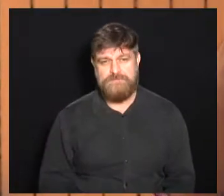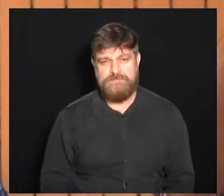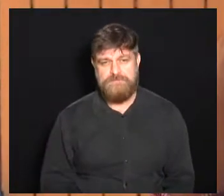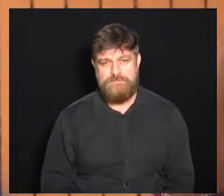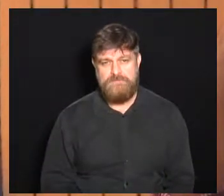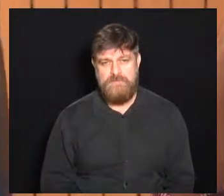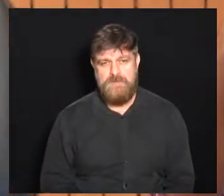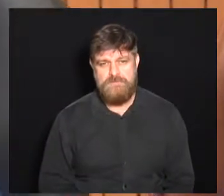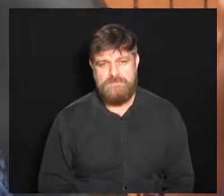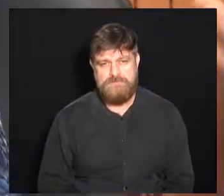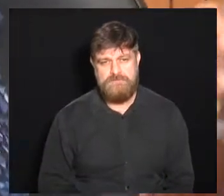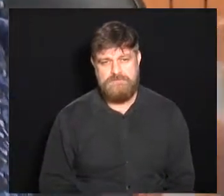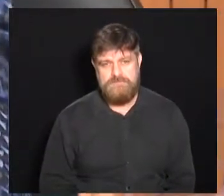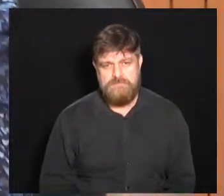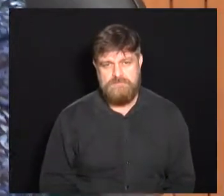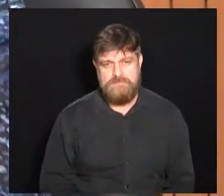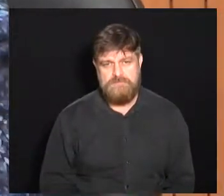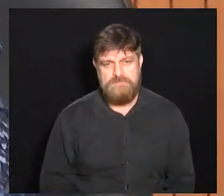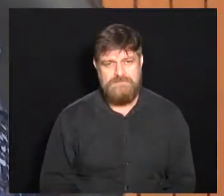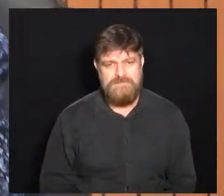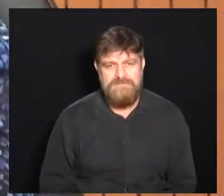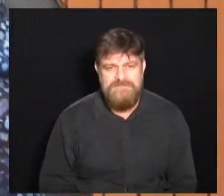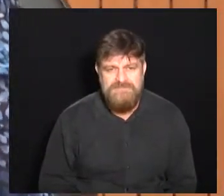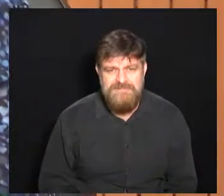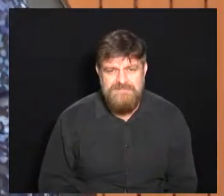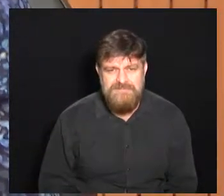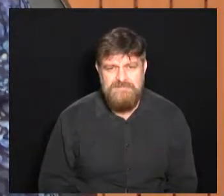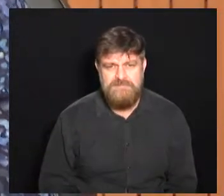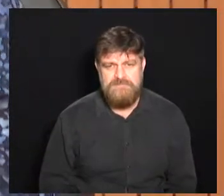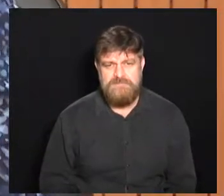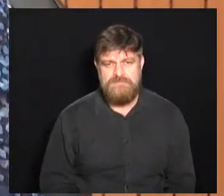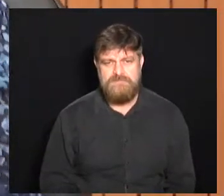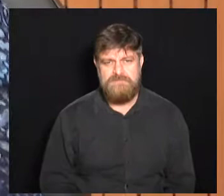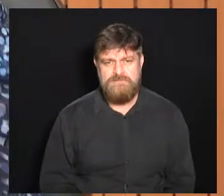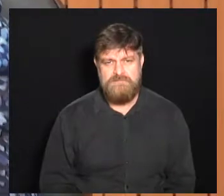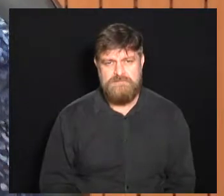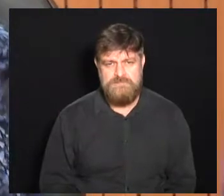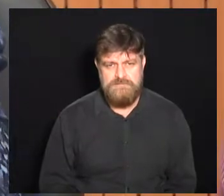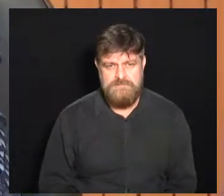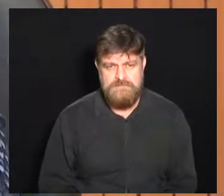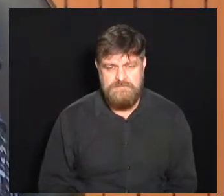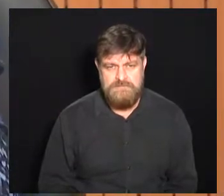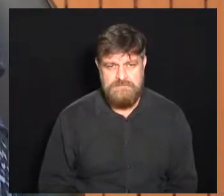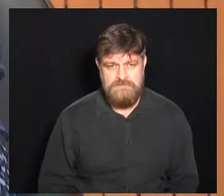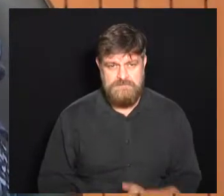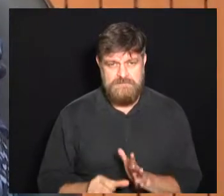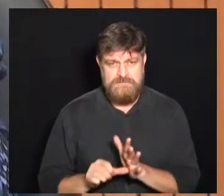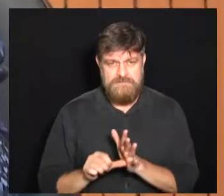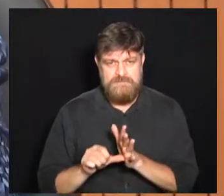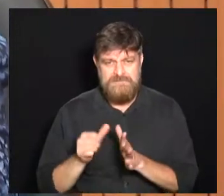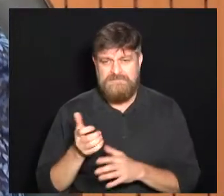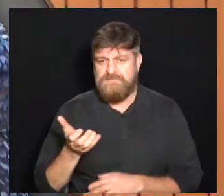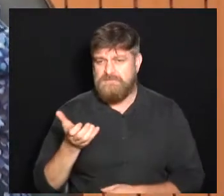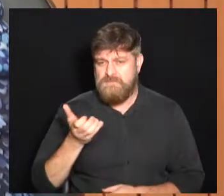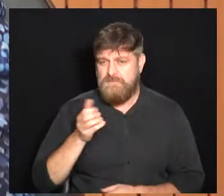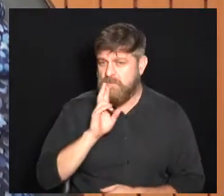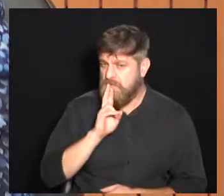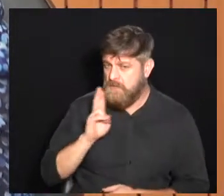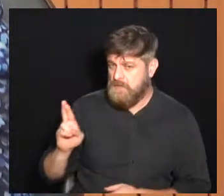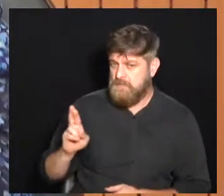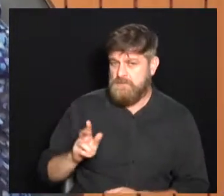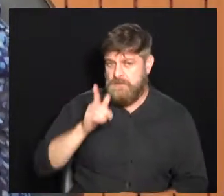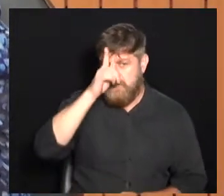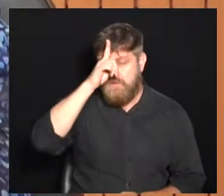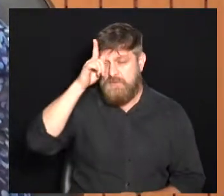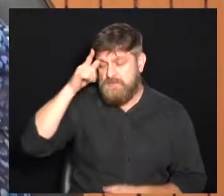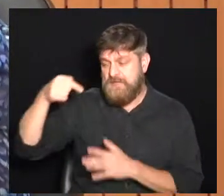Bem, em primeiro lugar, eu vou tratar das questões aqui que o vereador Gustavo Peta